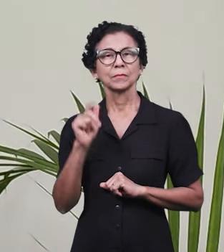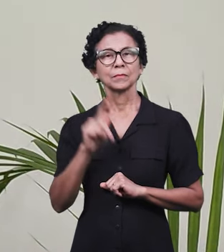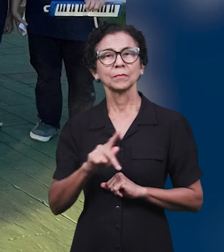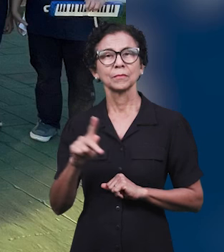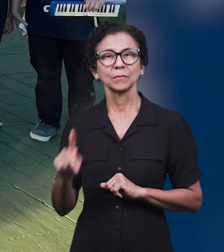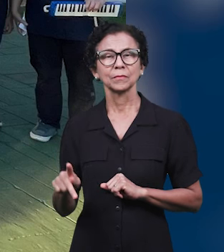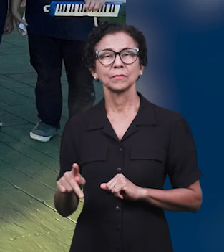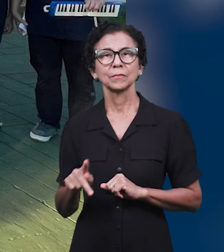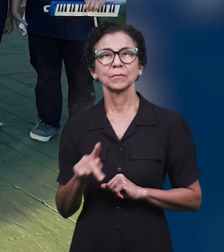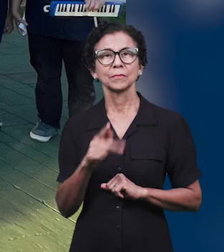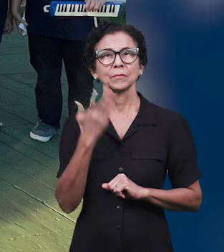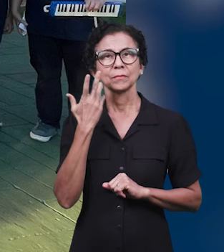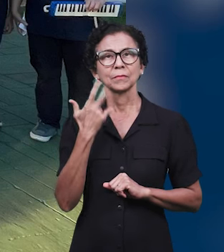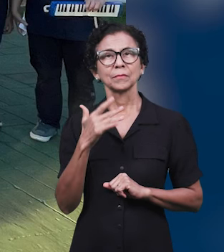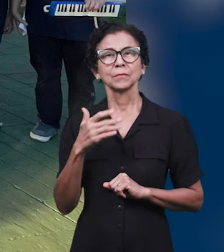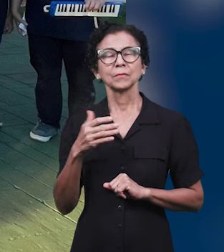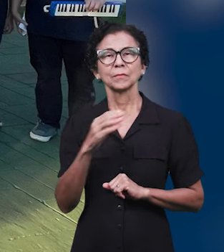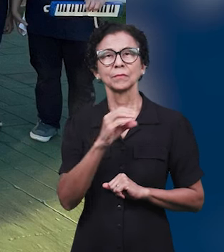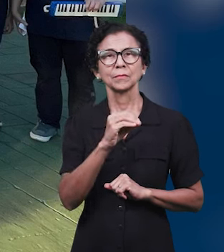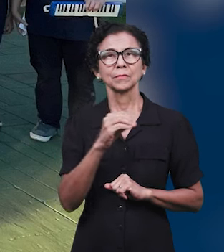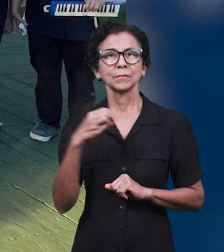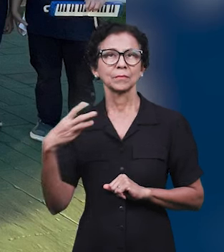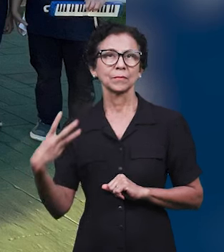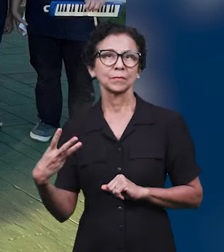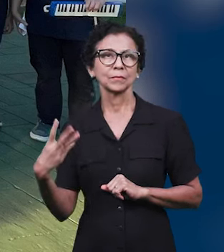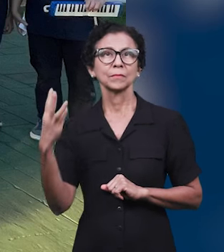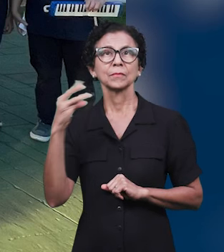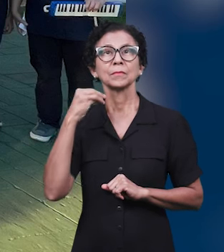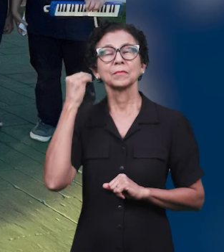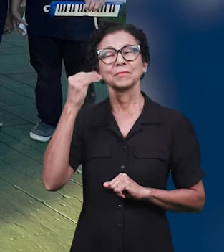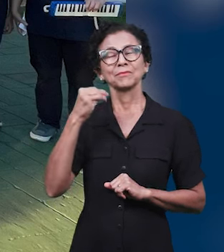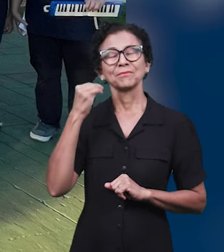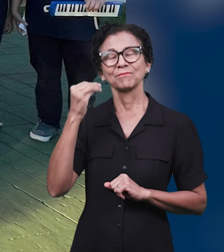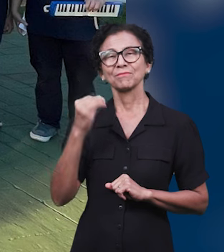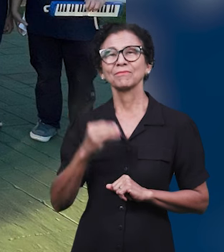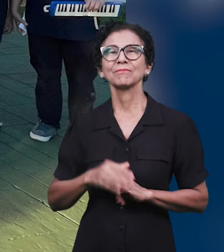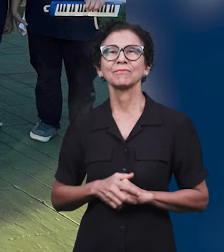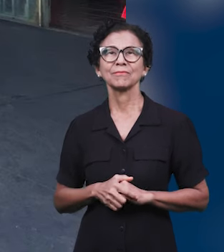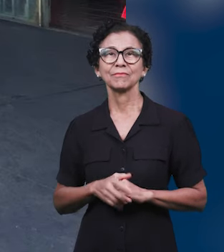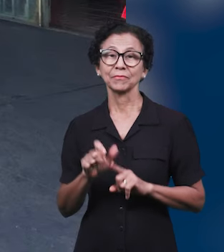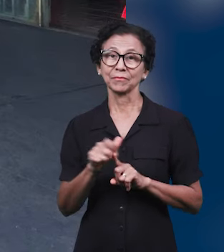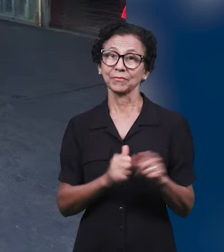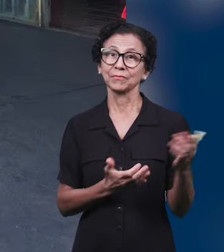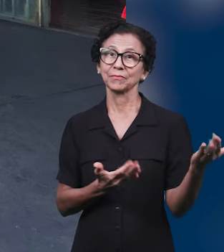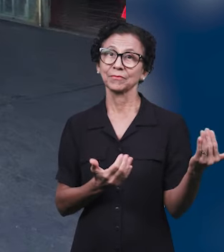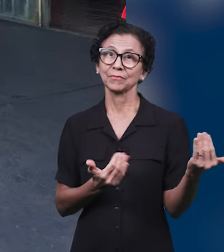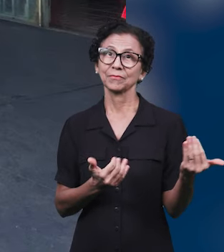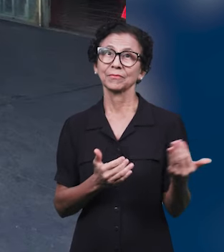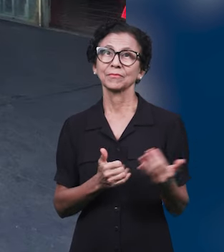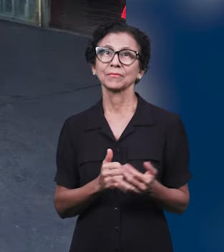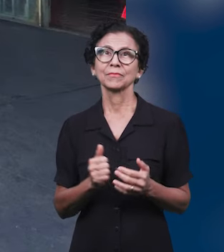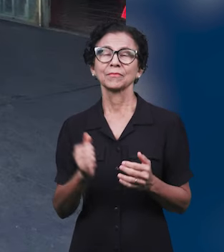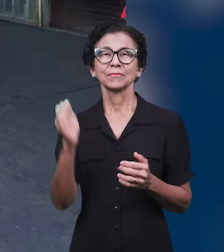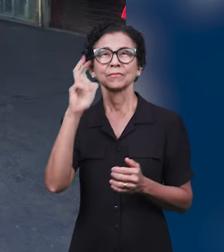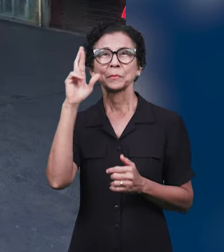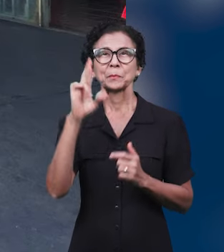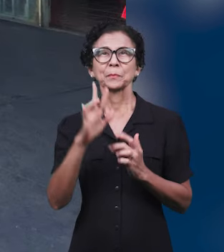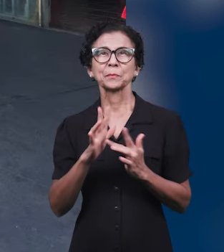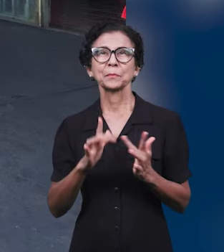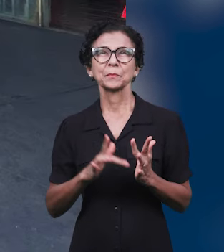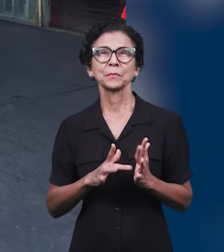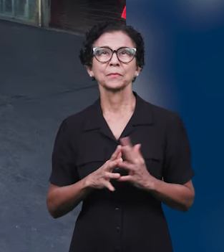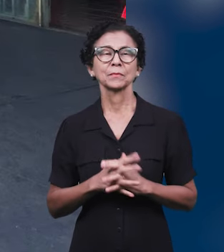em Sidrolândia, Mato Grosso do Sul, o Evangelho Sem Fronteiras. Os jovens, juntamente com a igreja, saíram pelas ruas anunciando a palavra